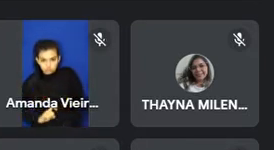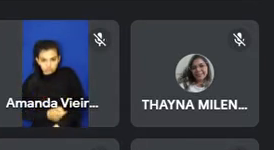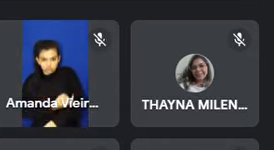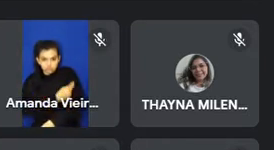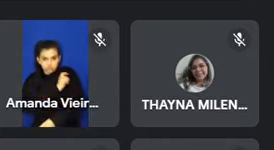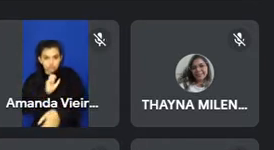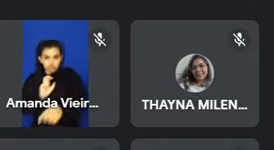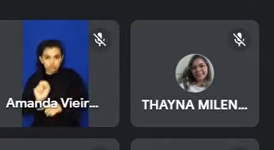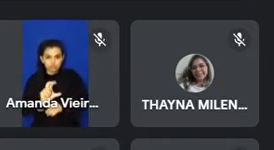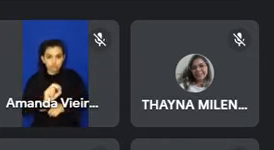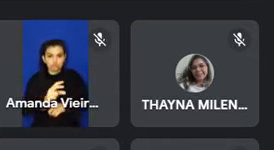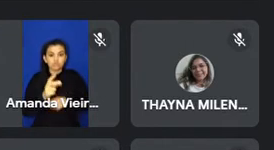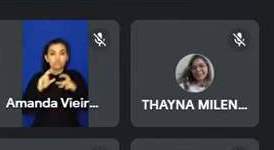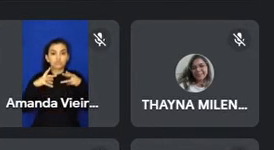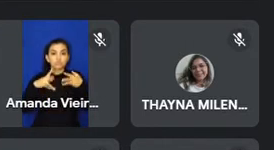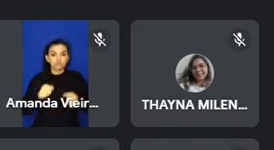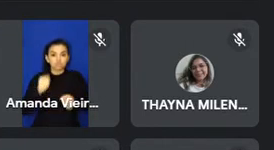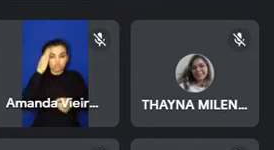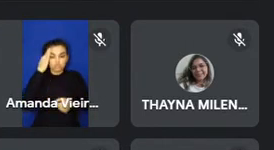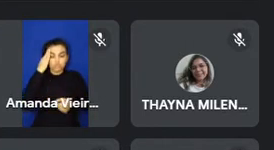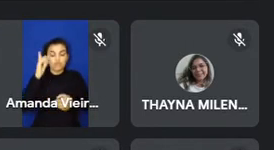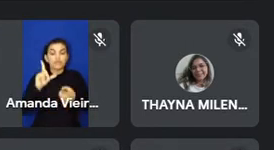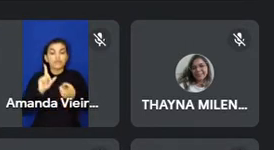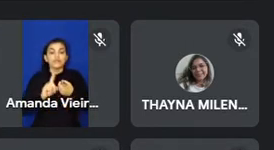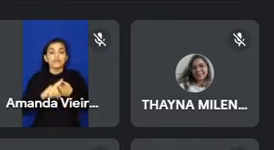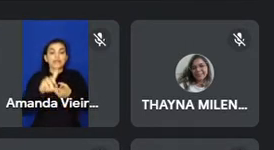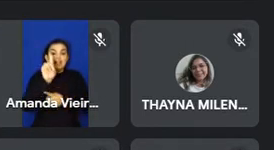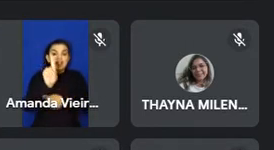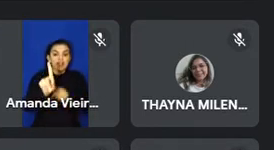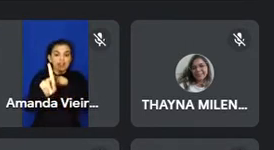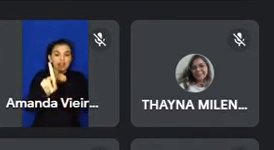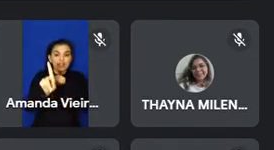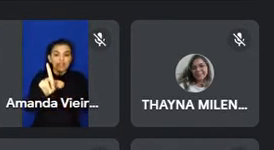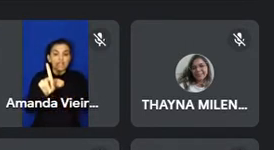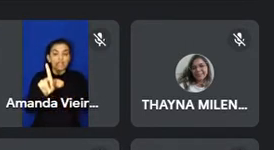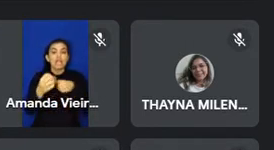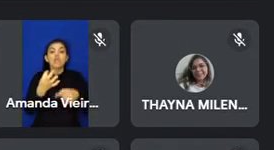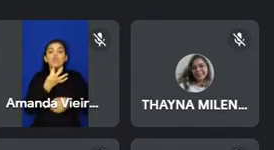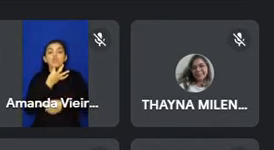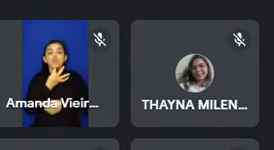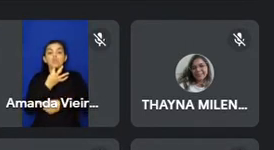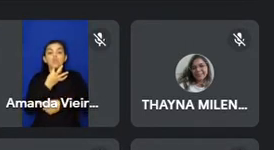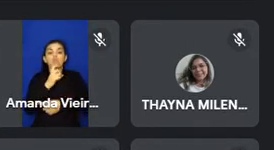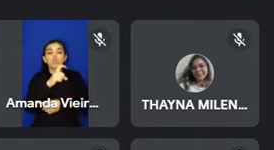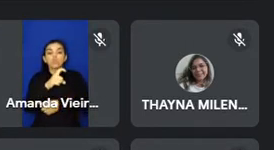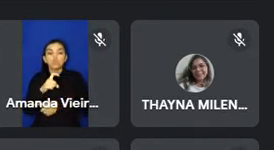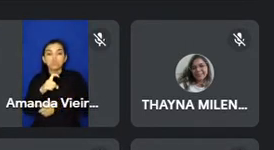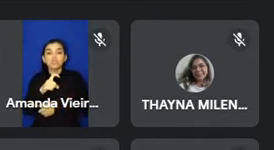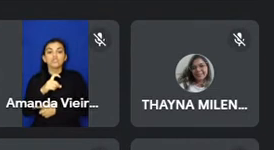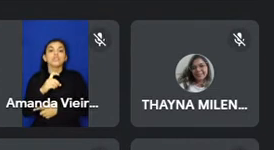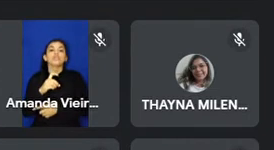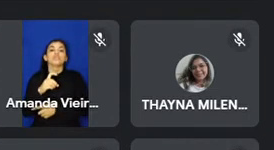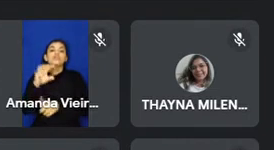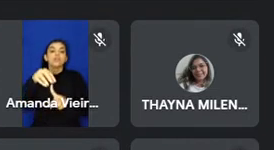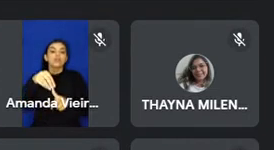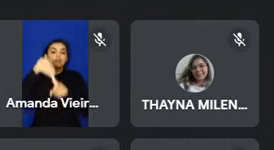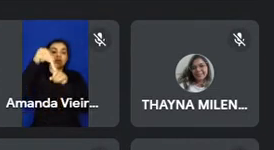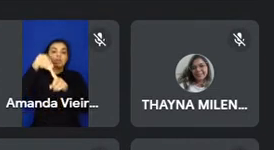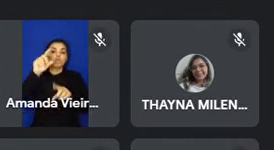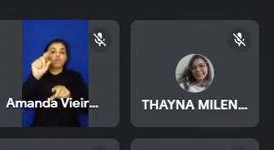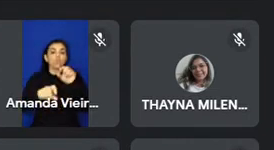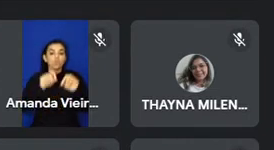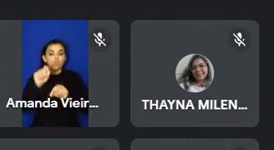em que esse linfócito B reconhece o antígeno X para o qual ele é específico, ele vai se tornar